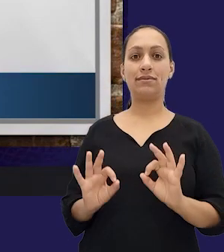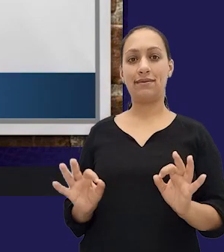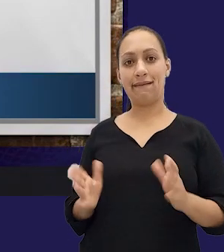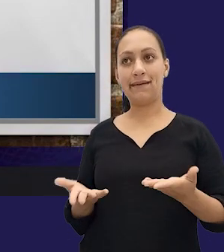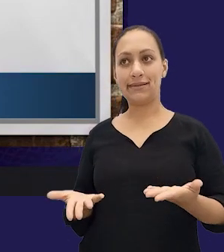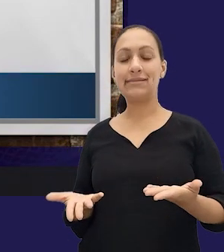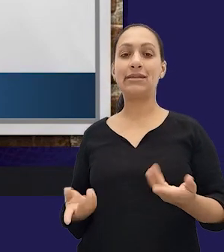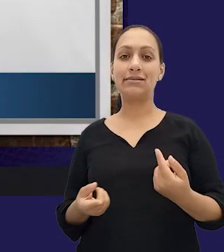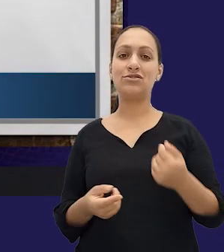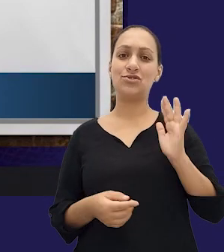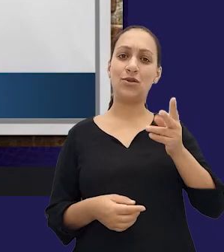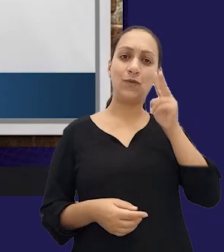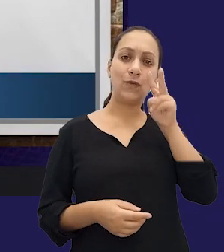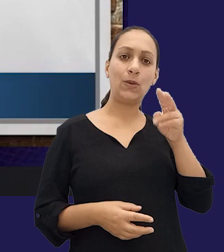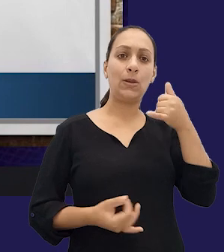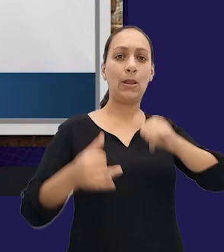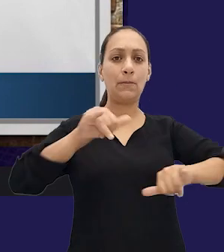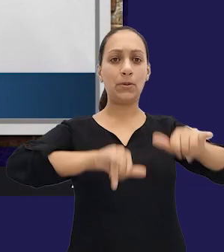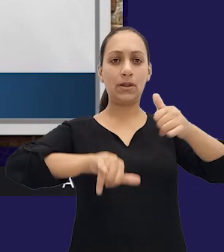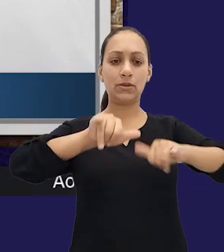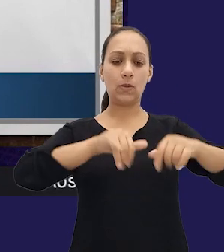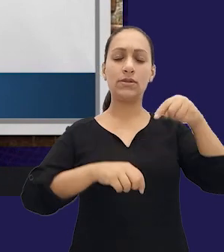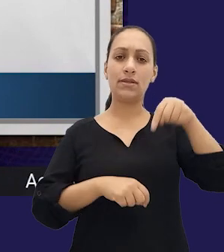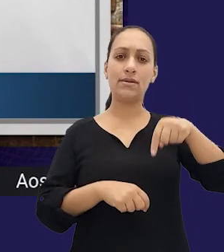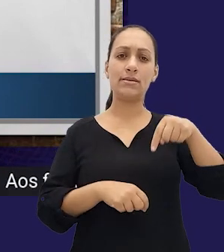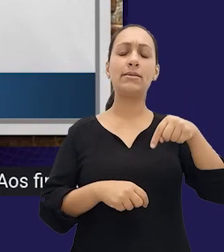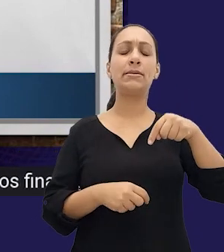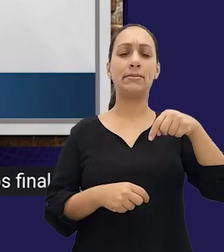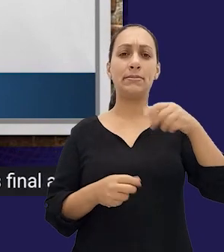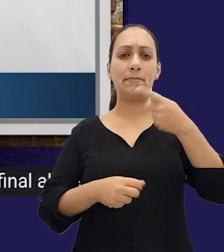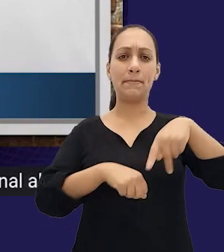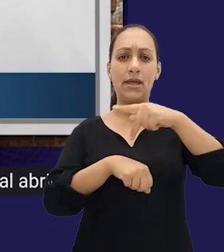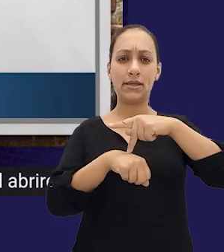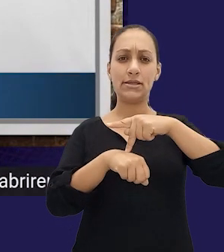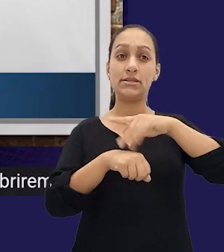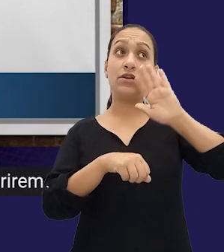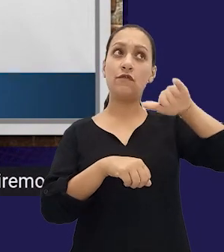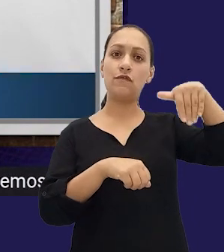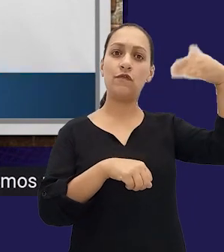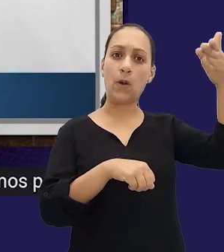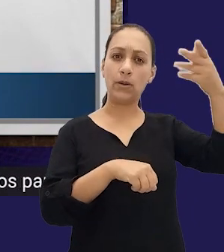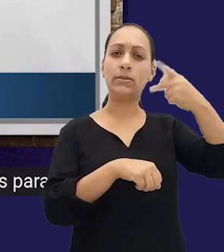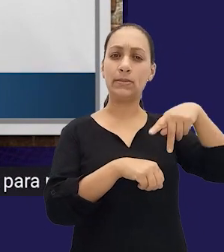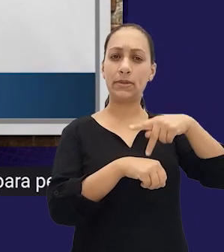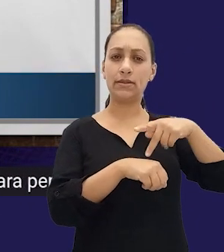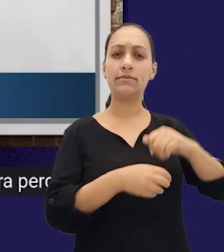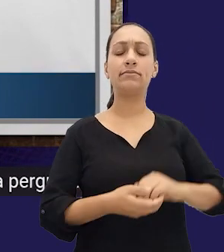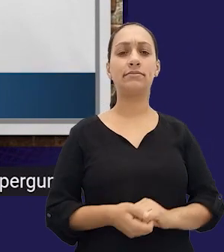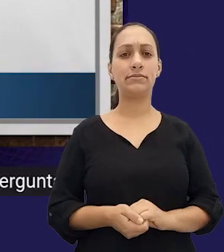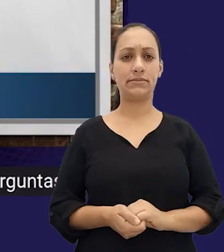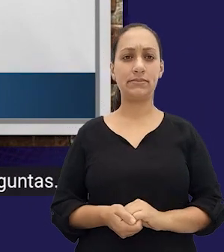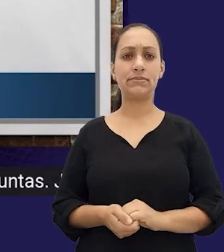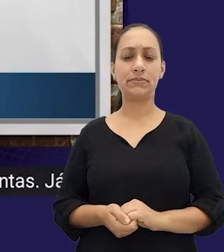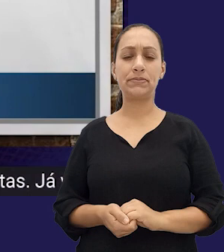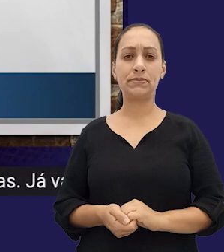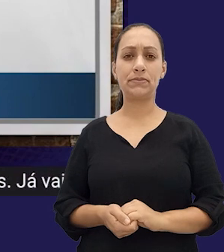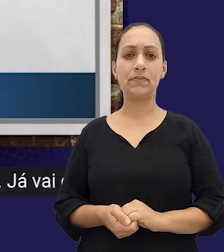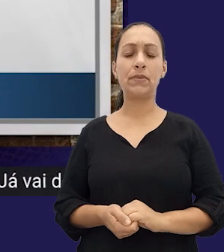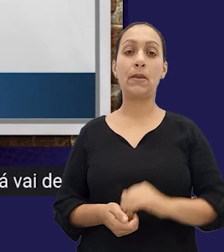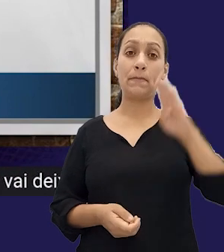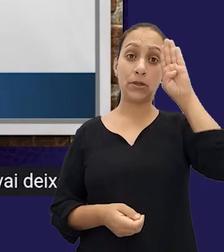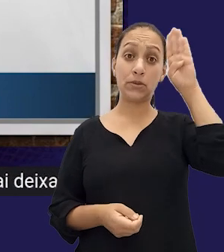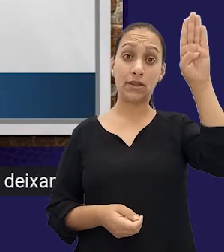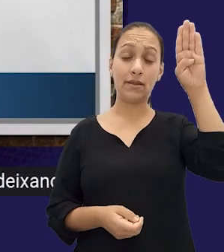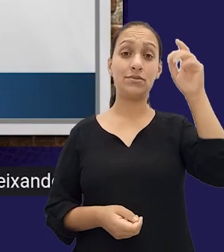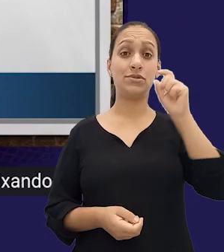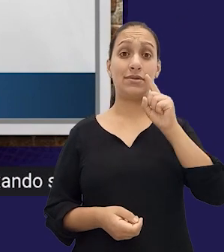muitos laboratórios aqui no nosso país e também fora do país, tá? É considerada a prioridade